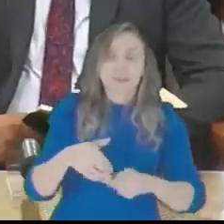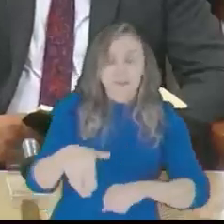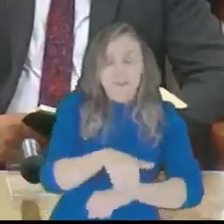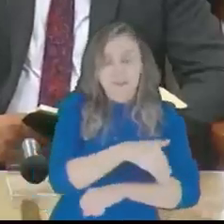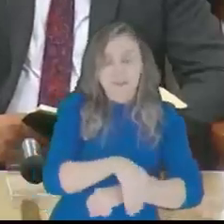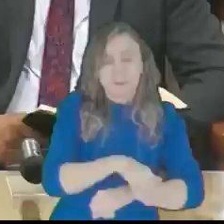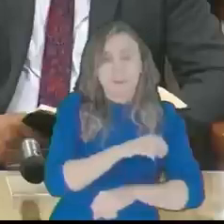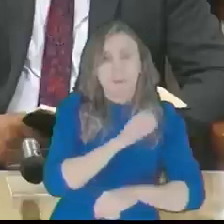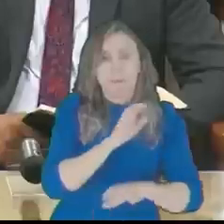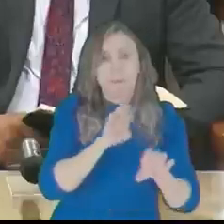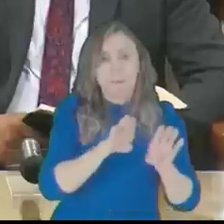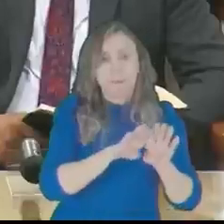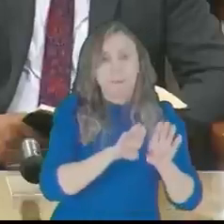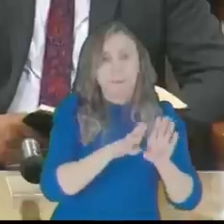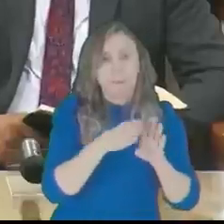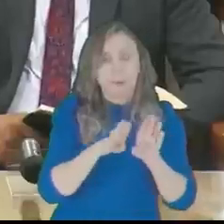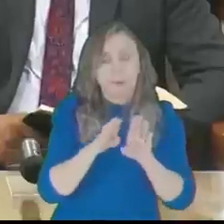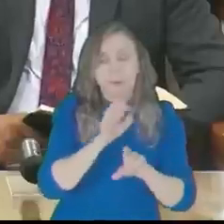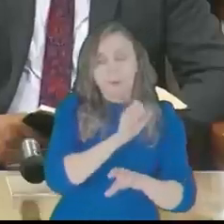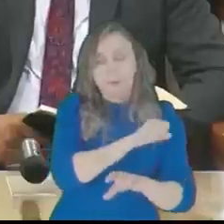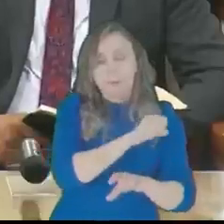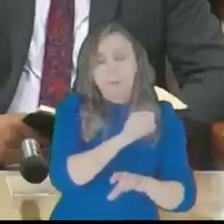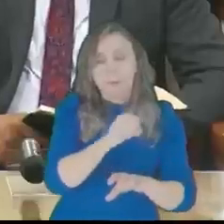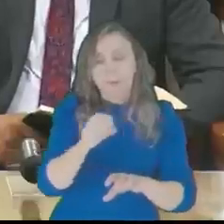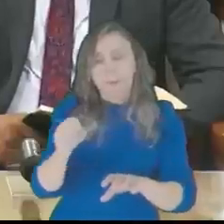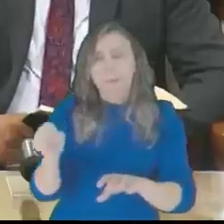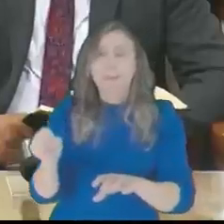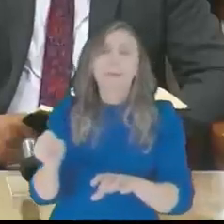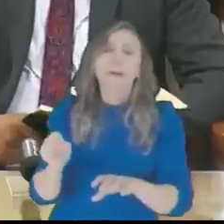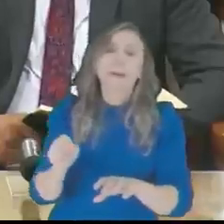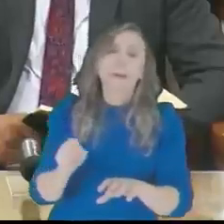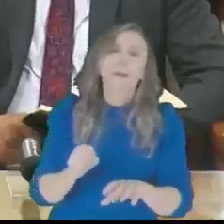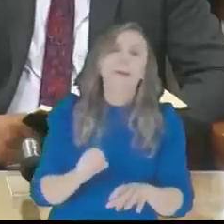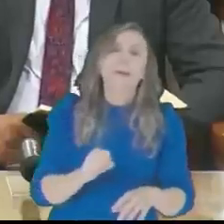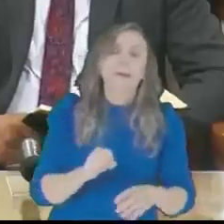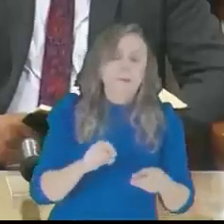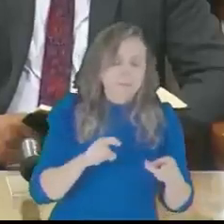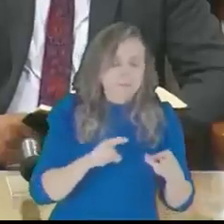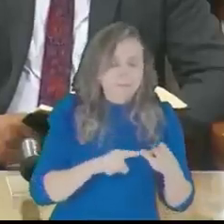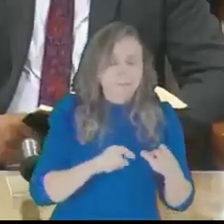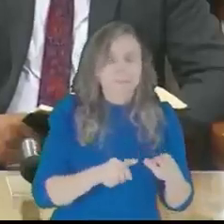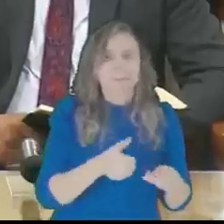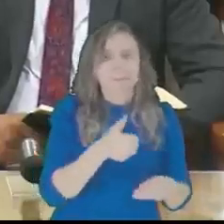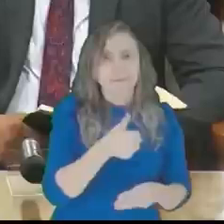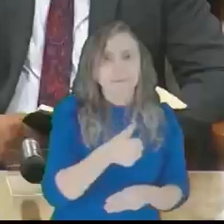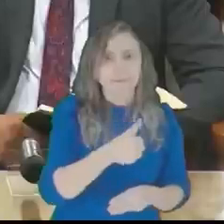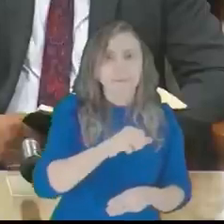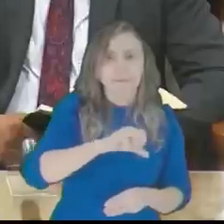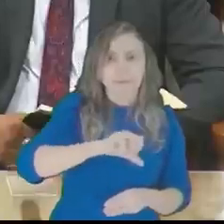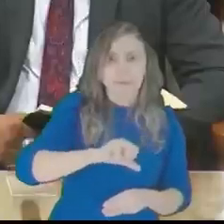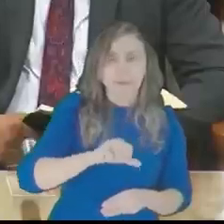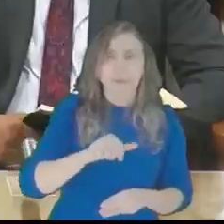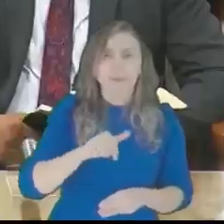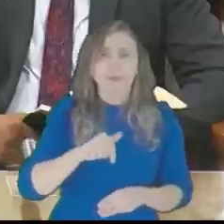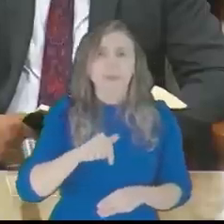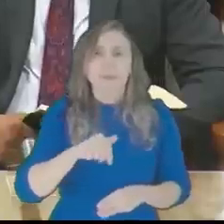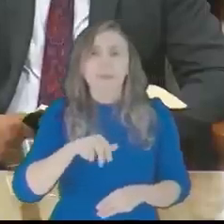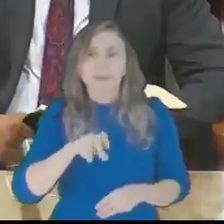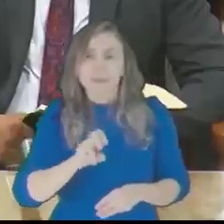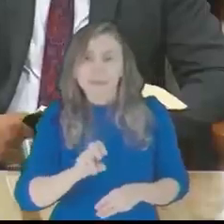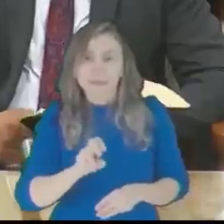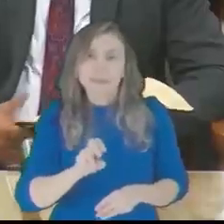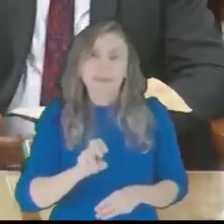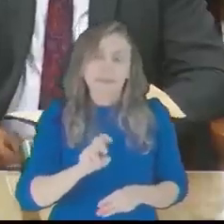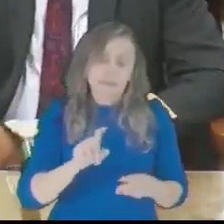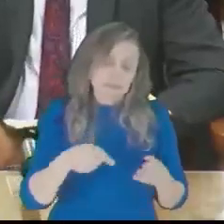da volta de Jesus. Esse povo que anda de porta em porta. A última vez foi em 1975, marcaram que Jesus vinha. Primeiro Jesus vinha em